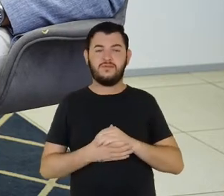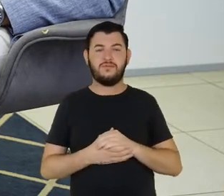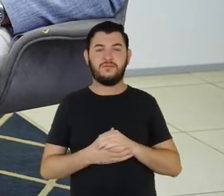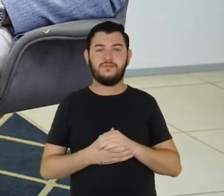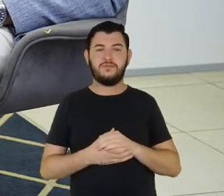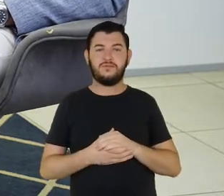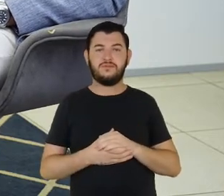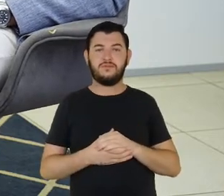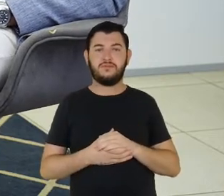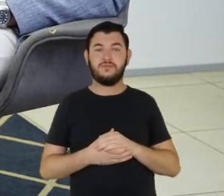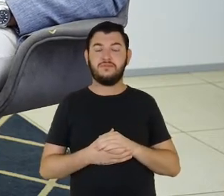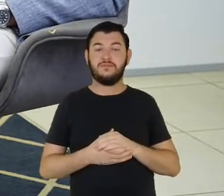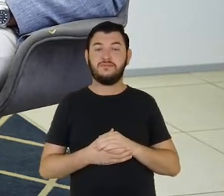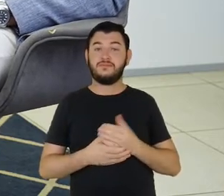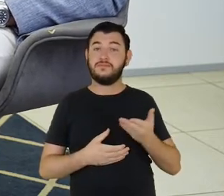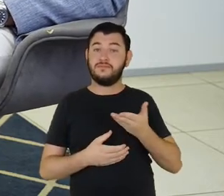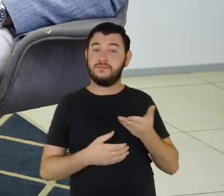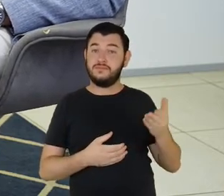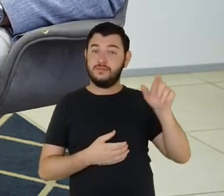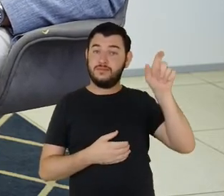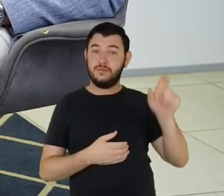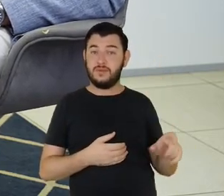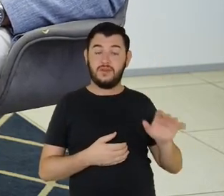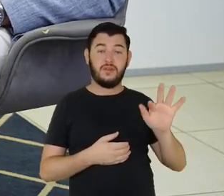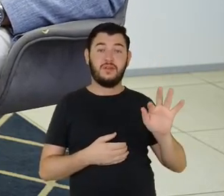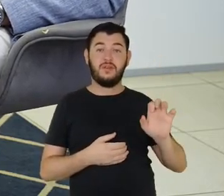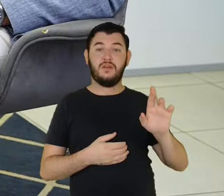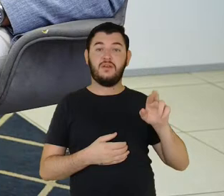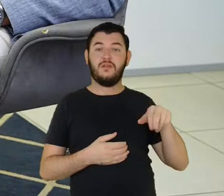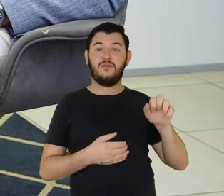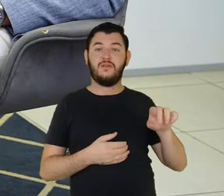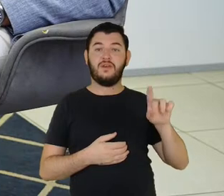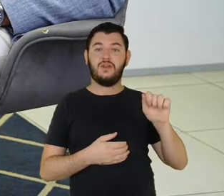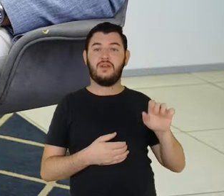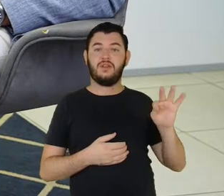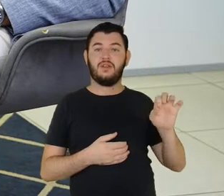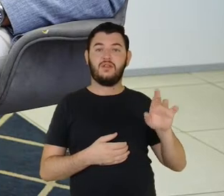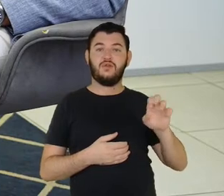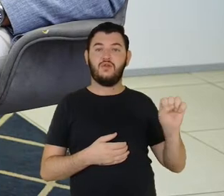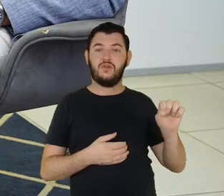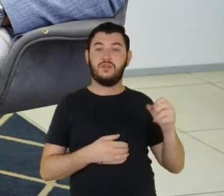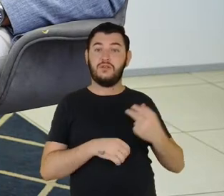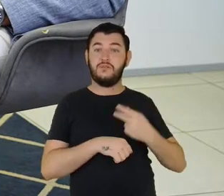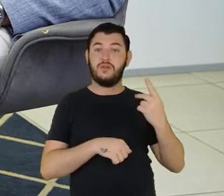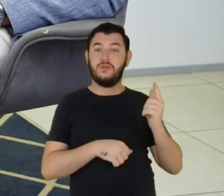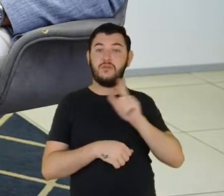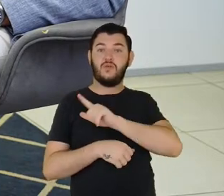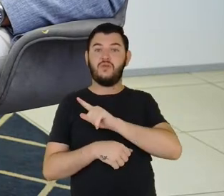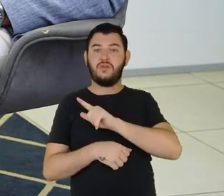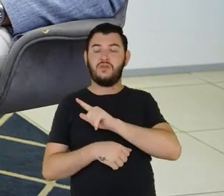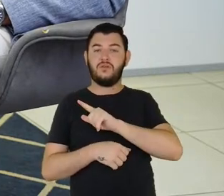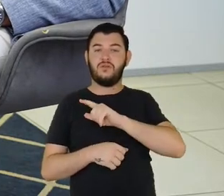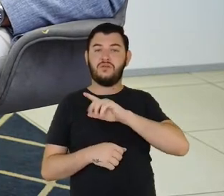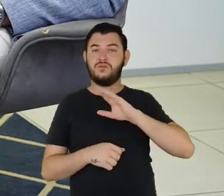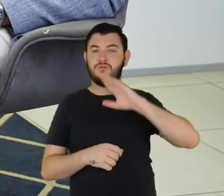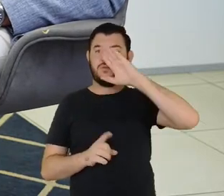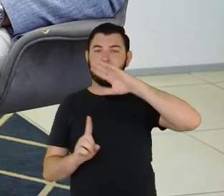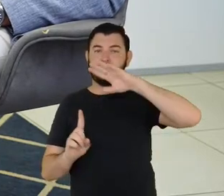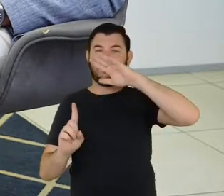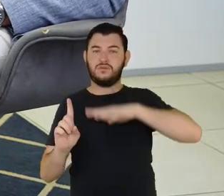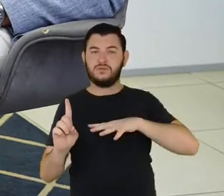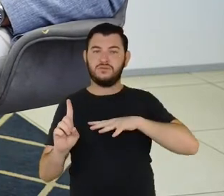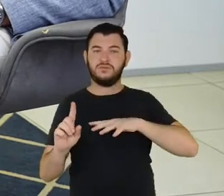prêmio, vários bolsonaristas, né, foram para as redes sociais fazer várias afirmações, né,